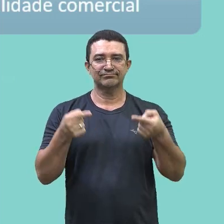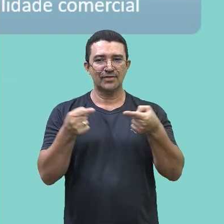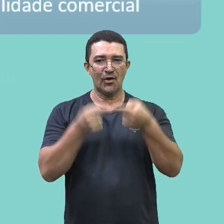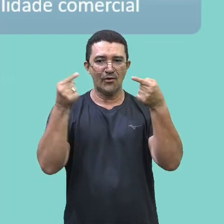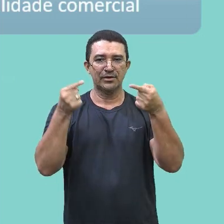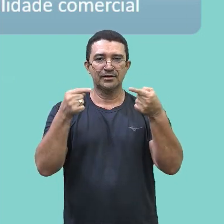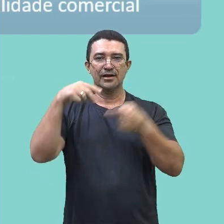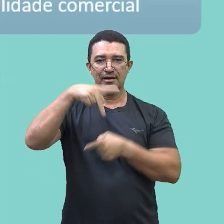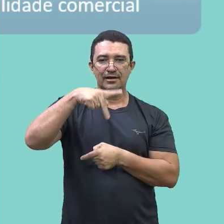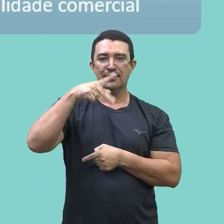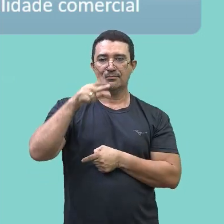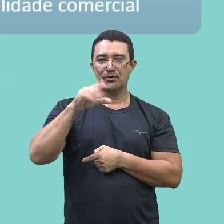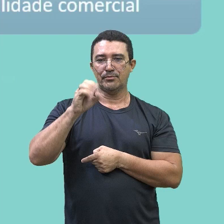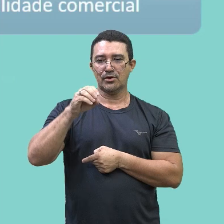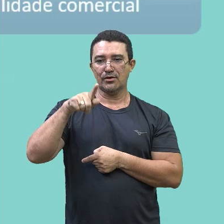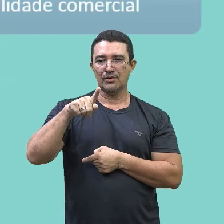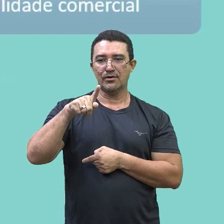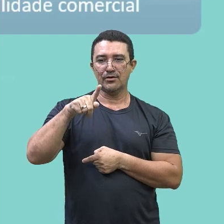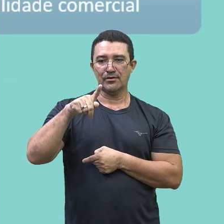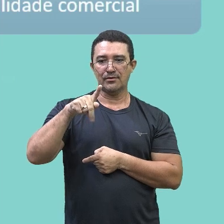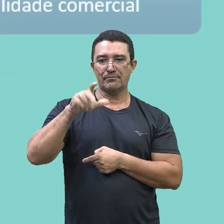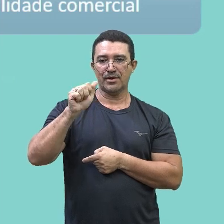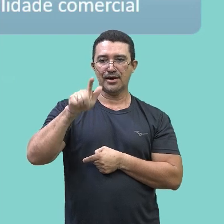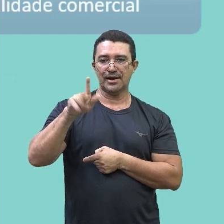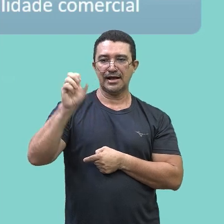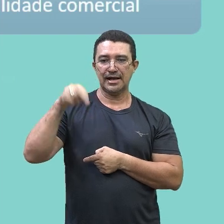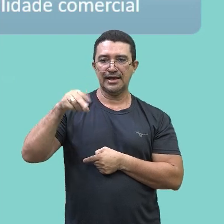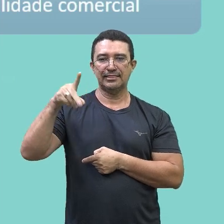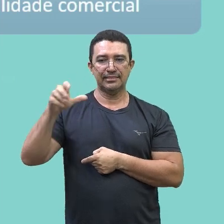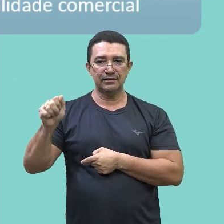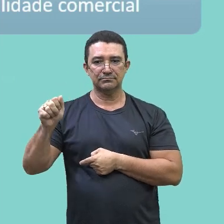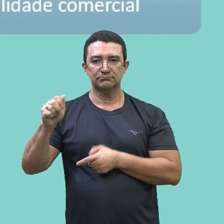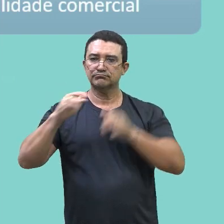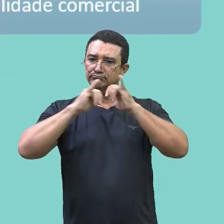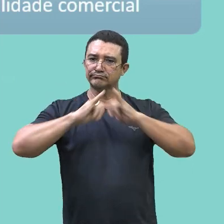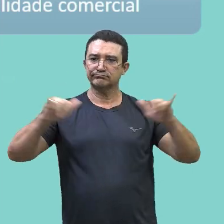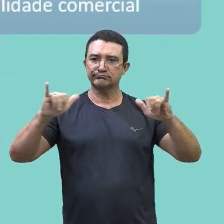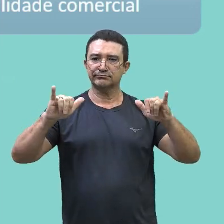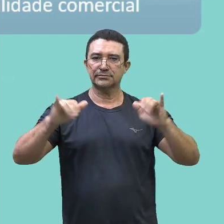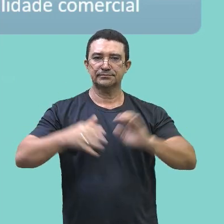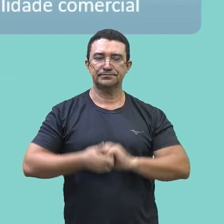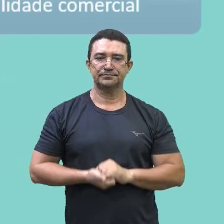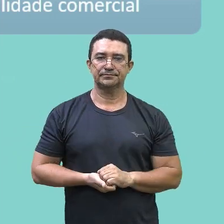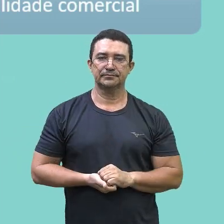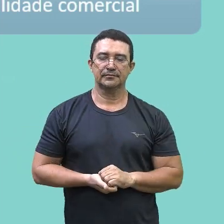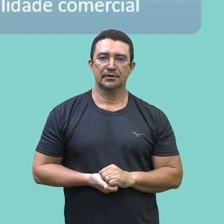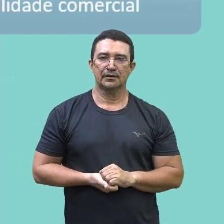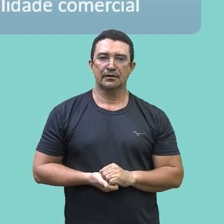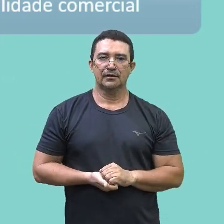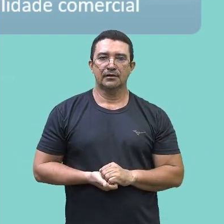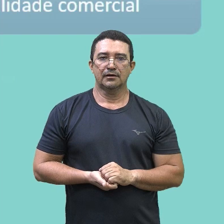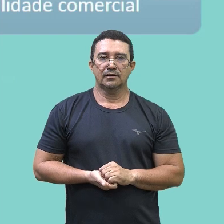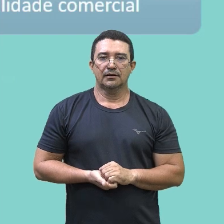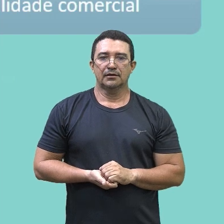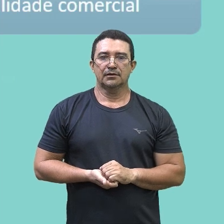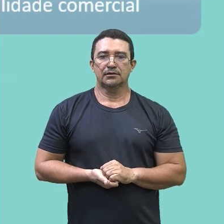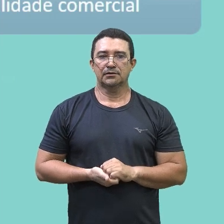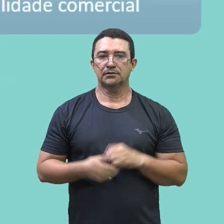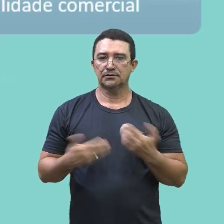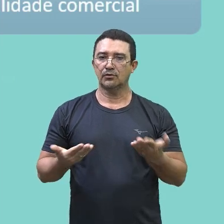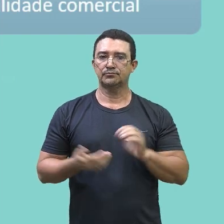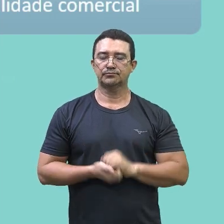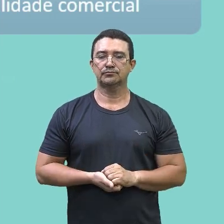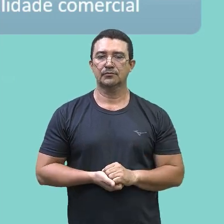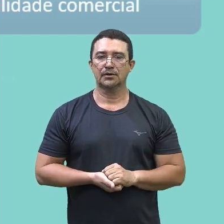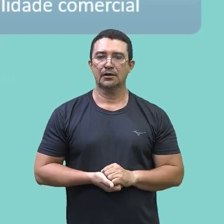Acertou! Uhul! Tá muito bem, hein? Quando você falou que a publicidade ele trata dessa questão de venda de um produto, estava faltando justamente